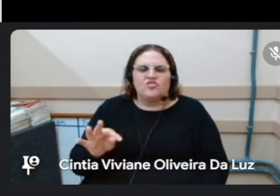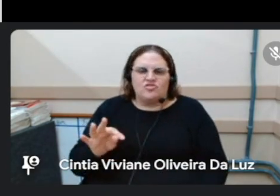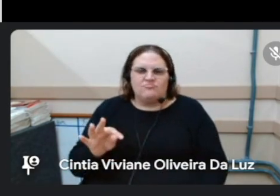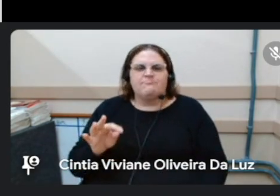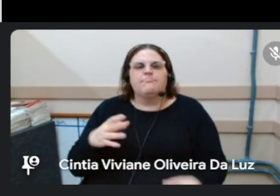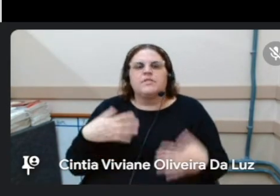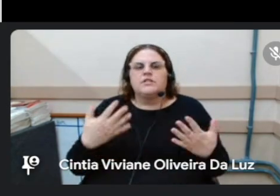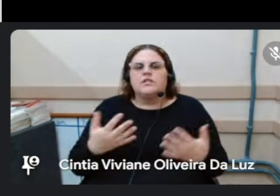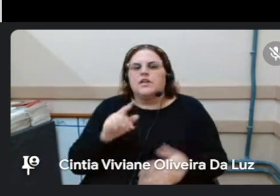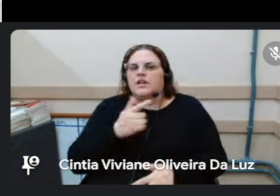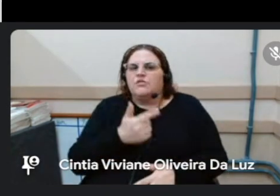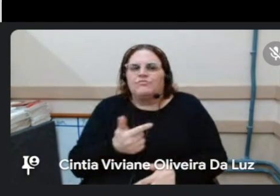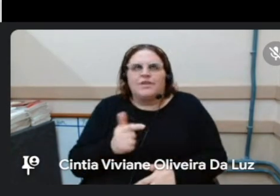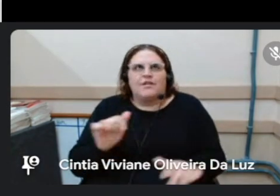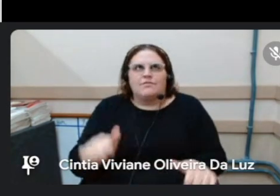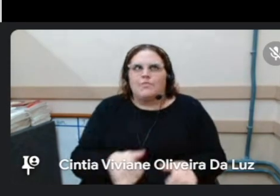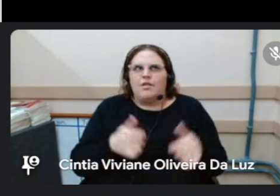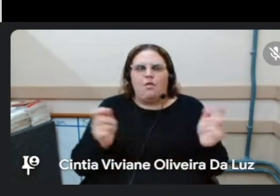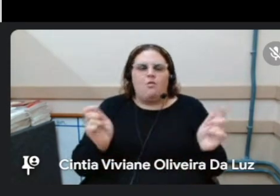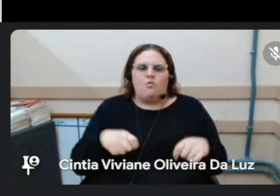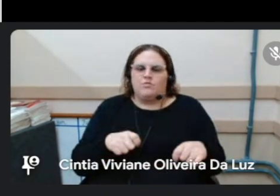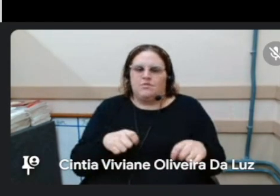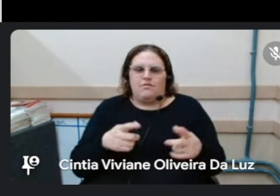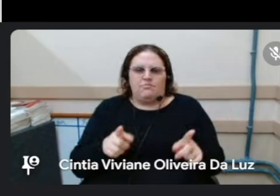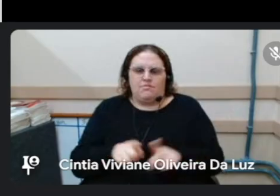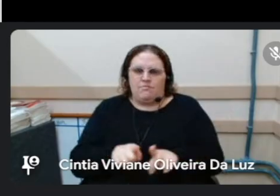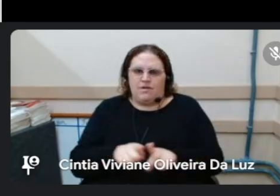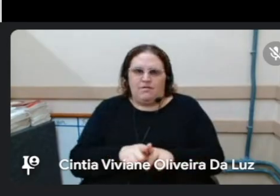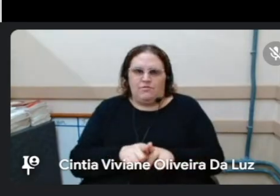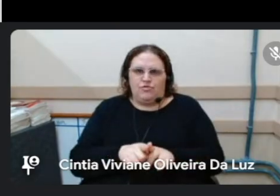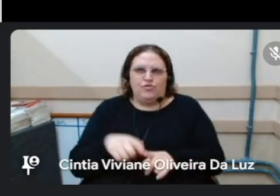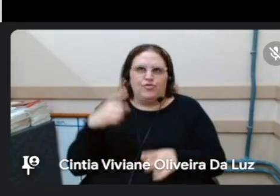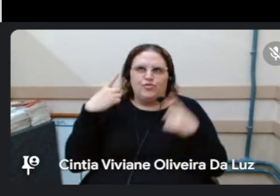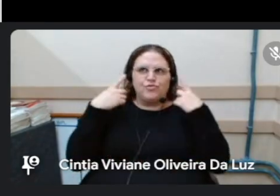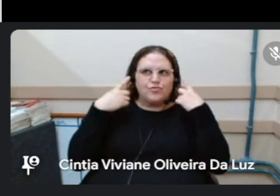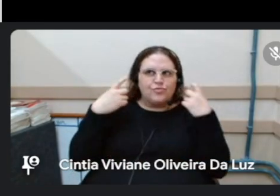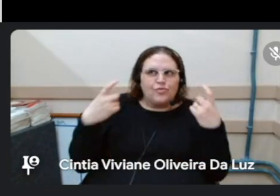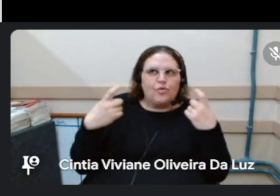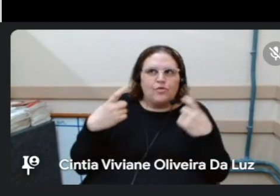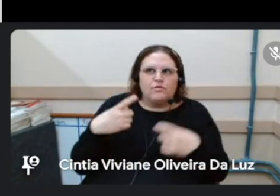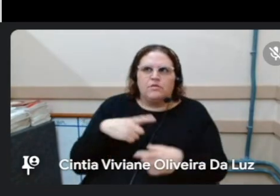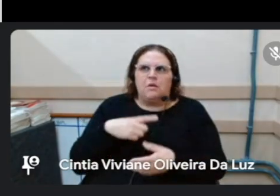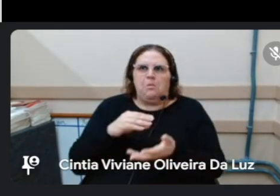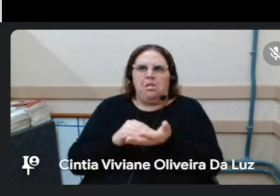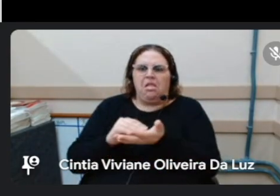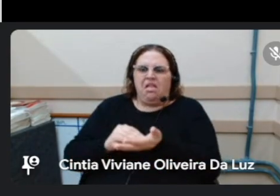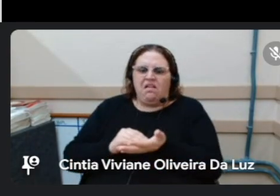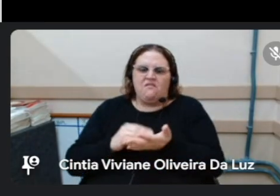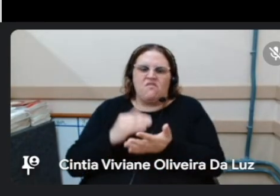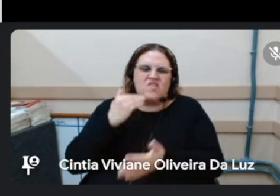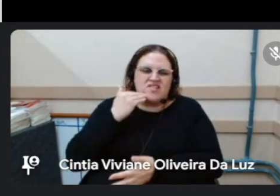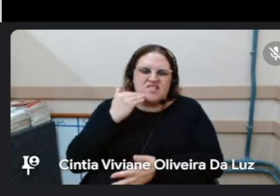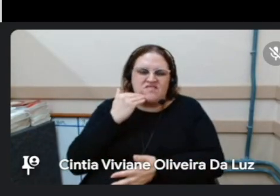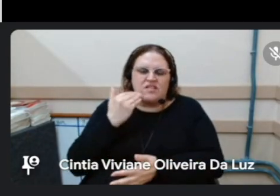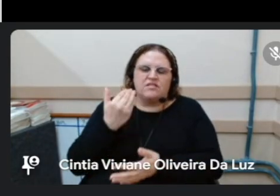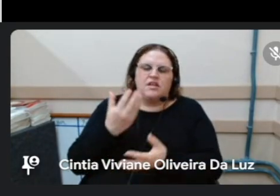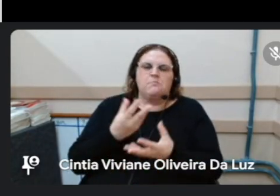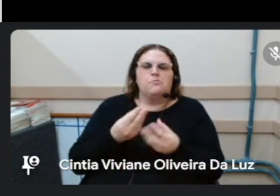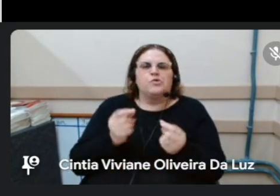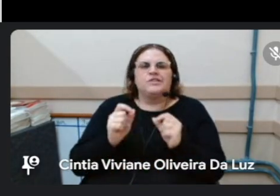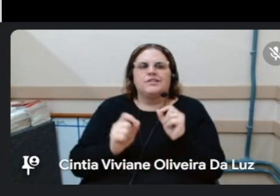condições eh de áudio né Há muito delay eh Há muita